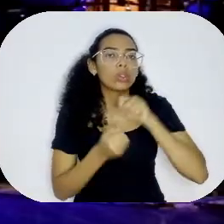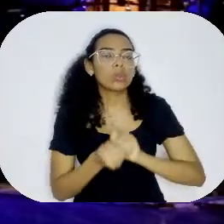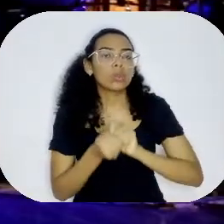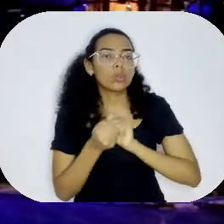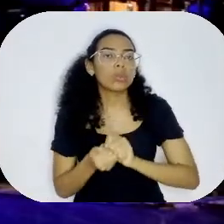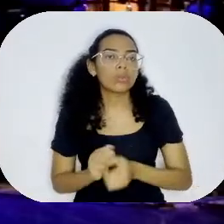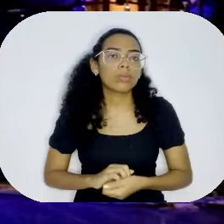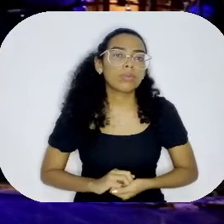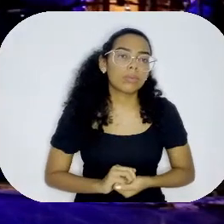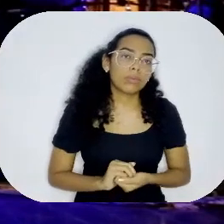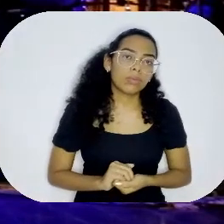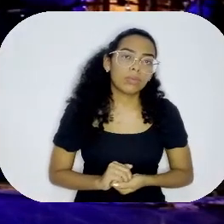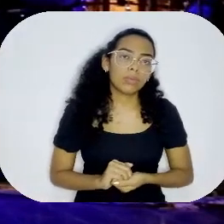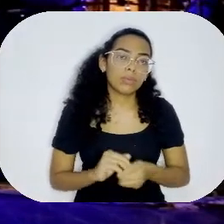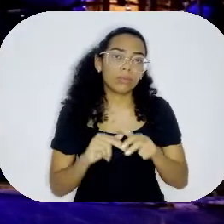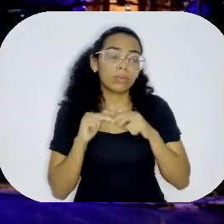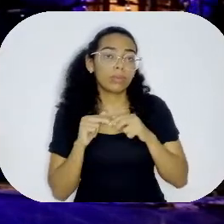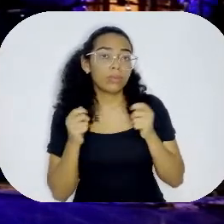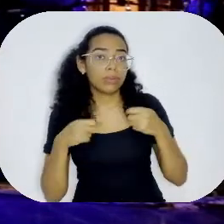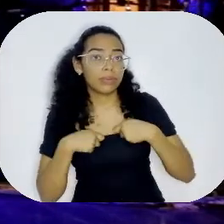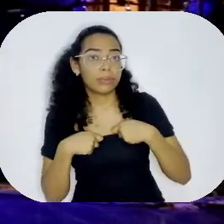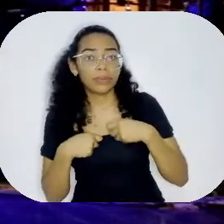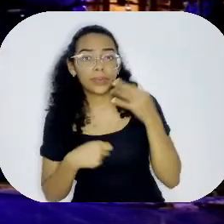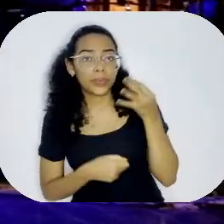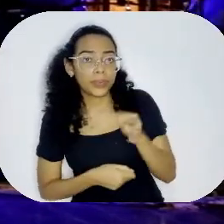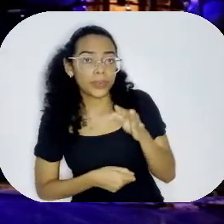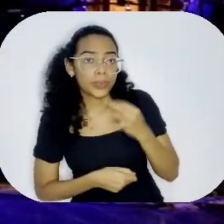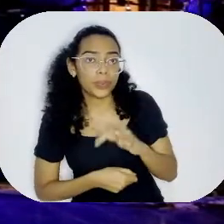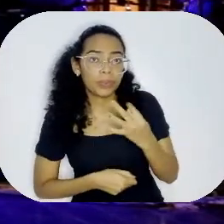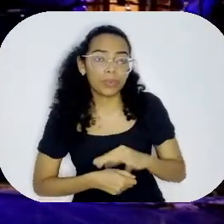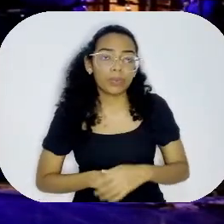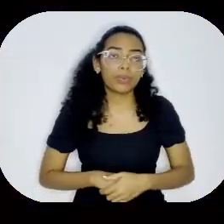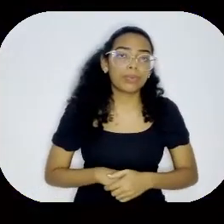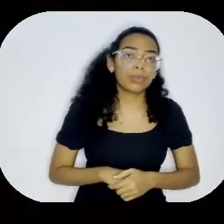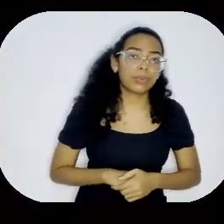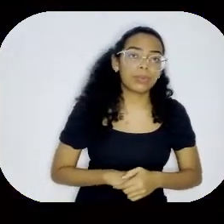dias em que o sol não quer se pôr,